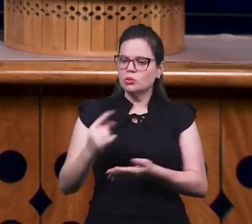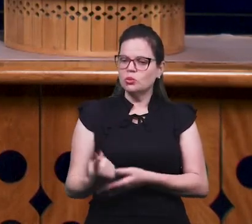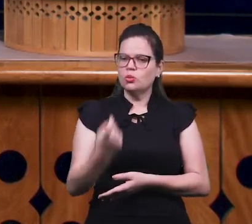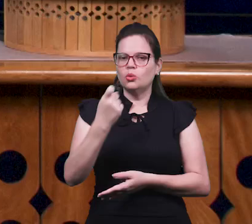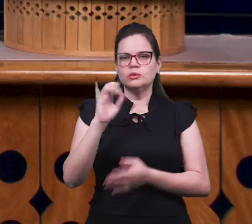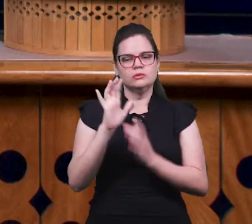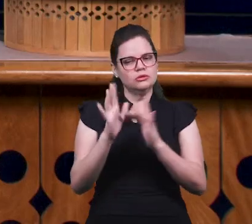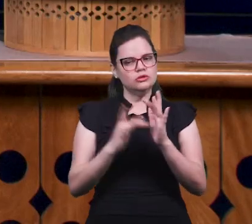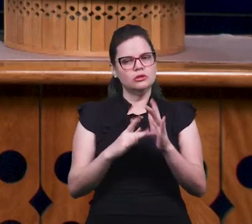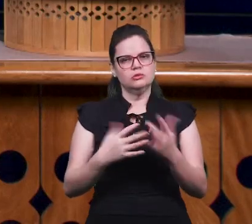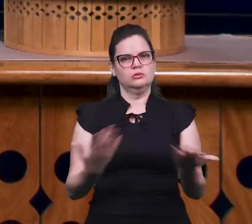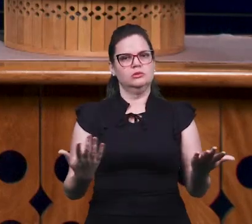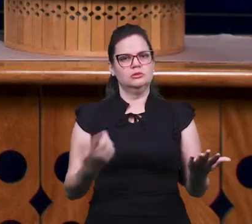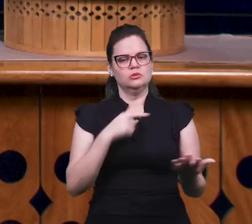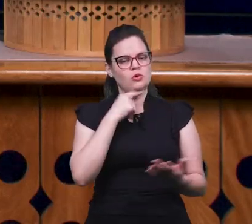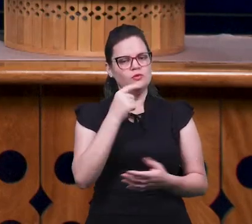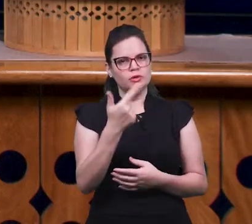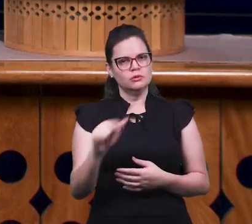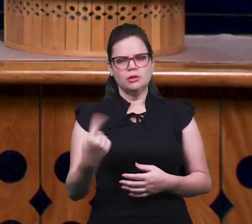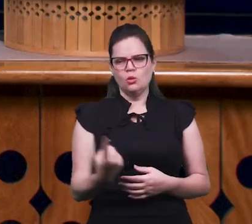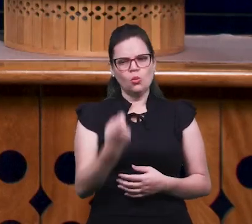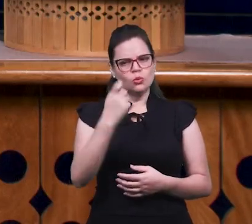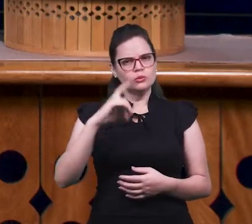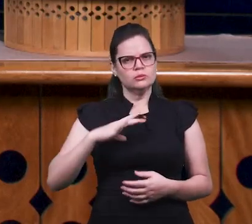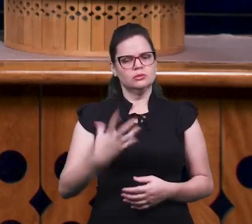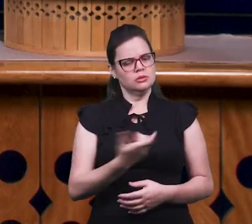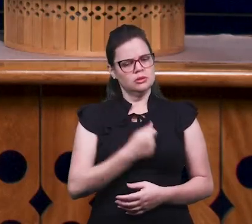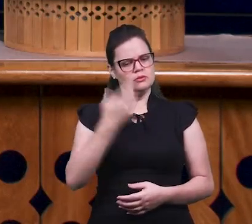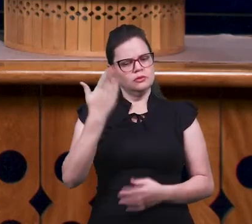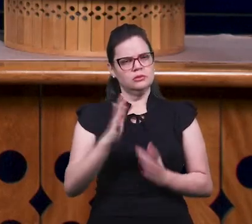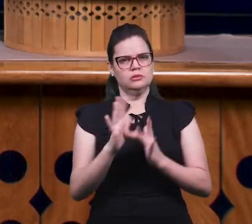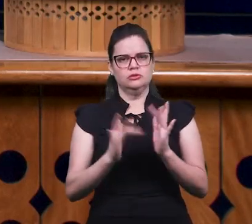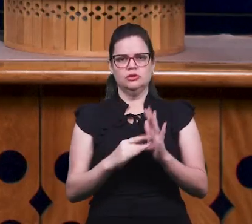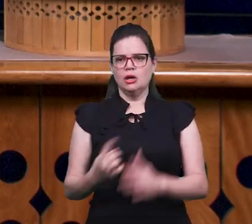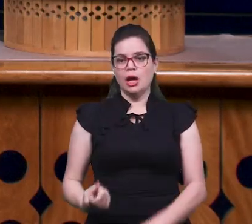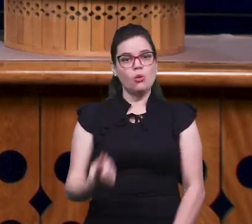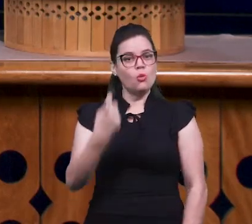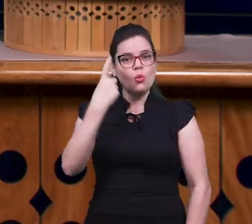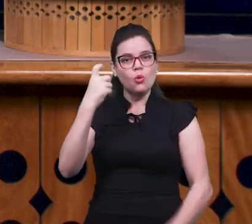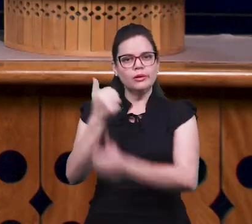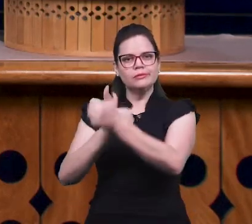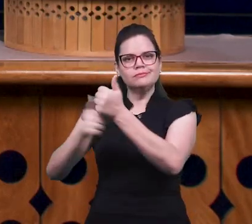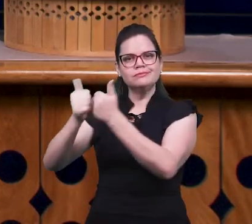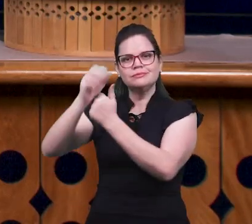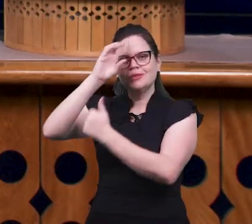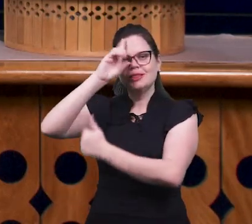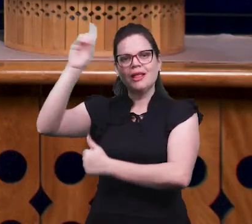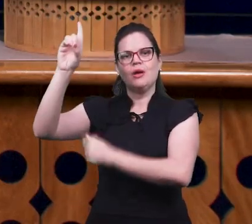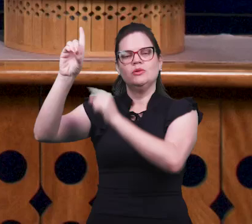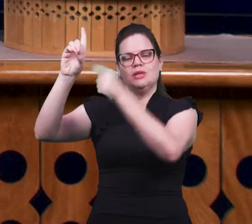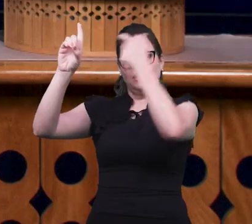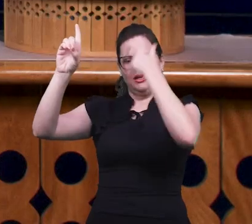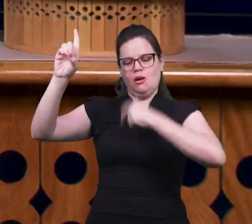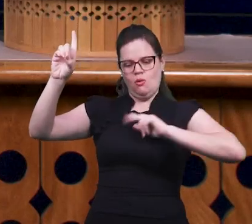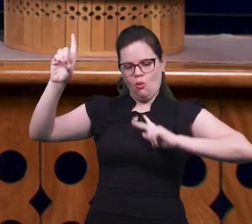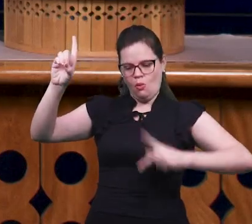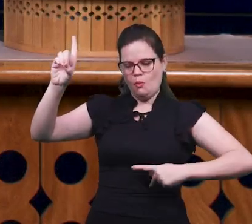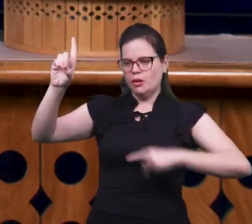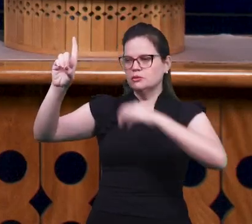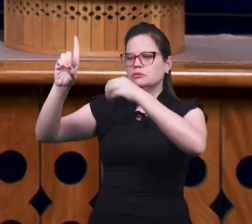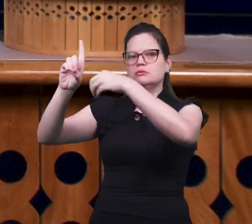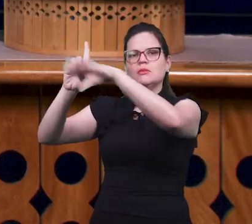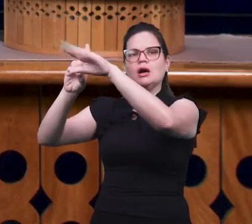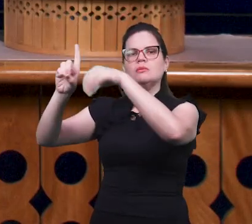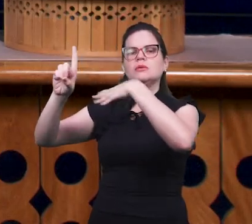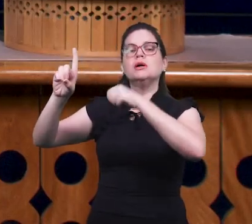meio termo nisso aí. O Salvador é Jesus. A Bíblia diz que o único mediador de Deus e dos homens é Jesus. Então, não tem meio termo.